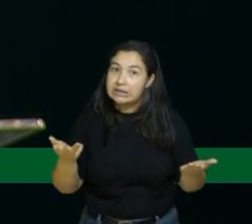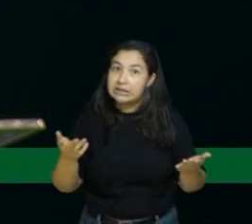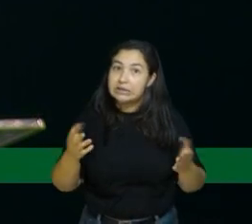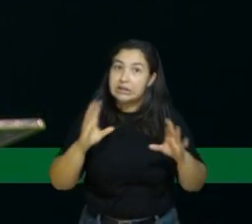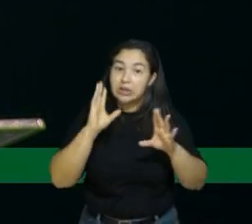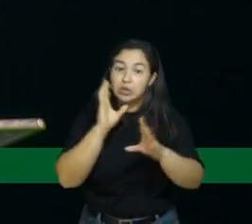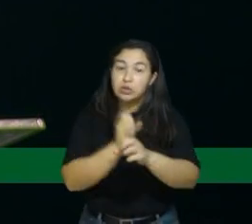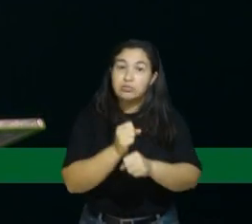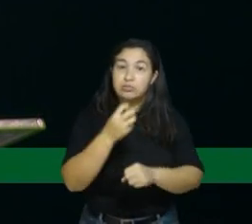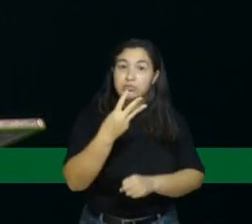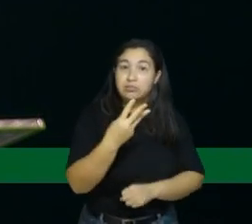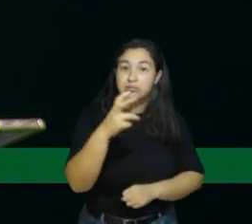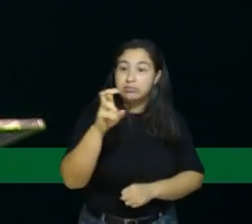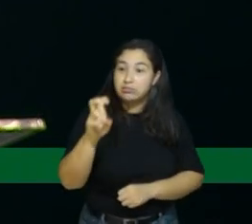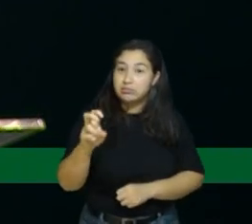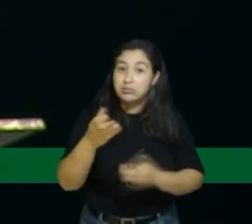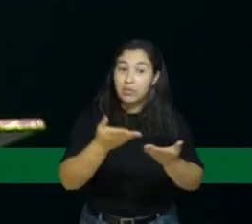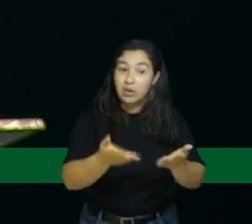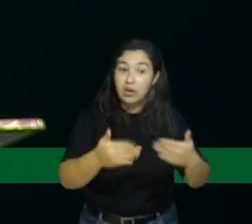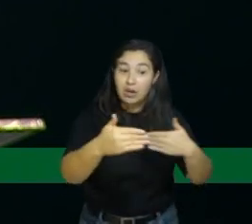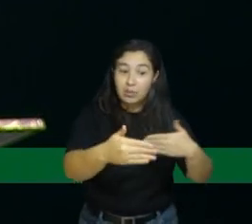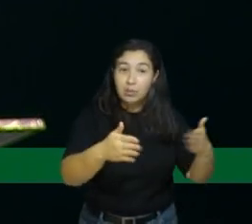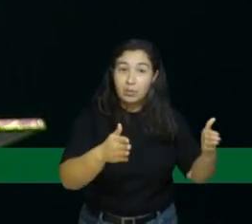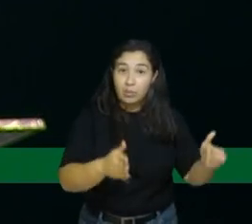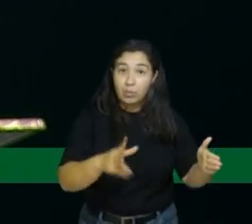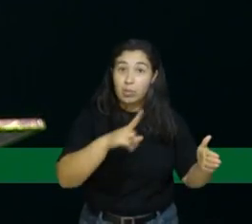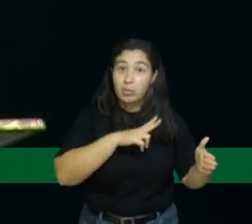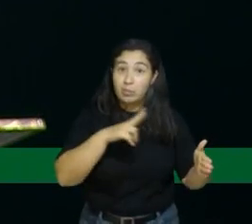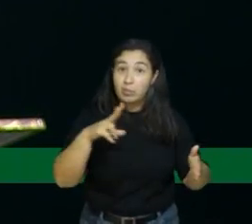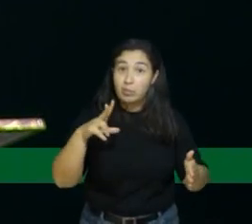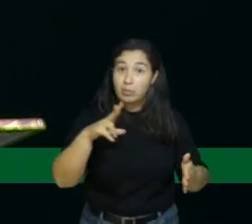35 propriedades no mês de abril,